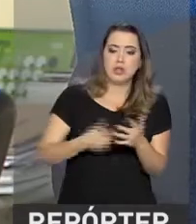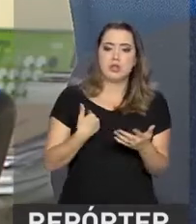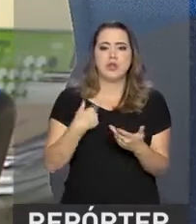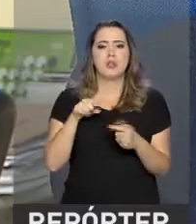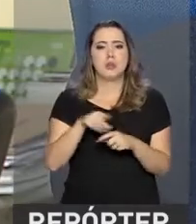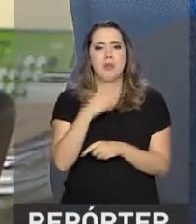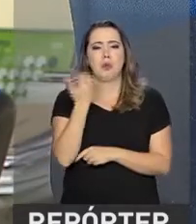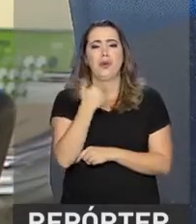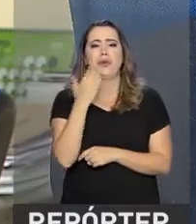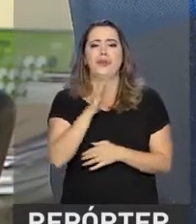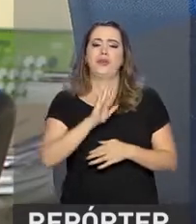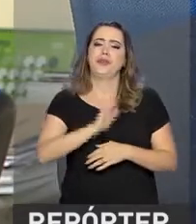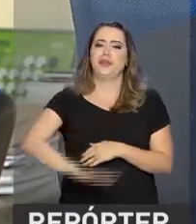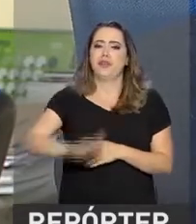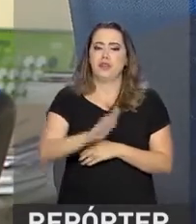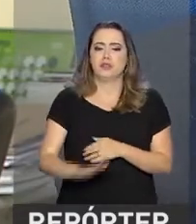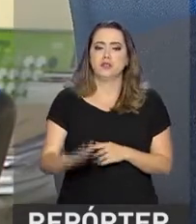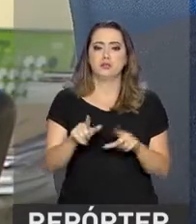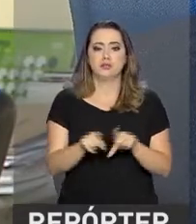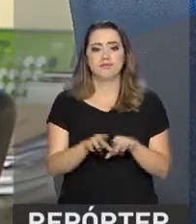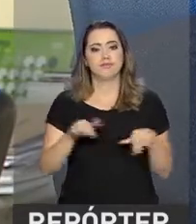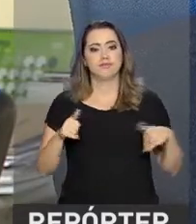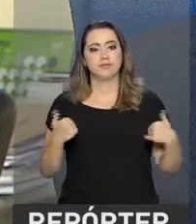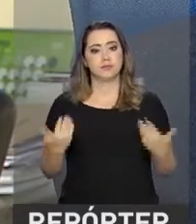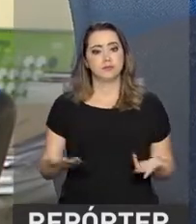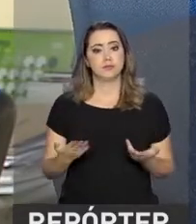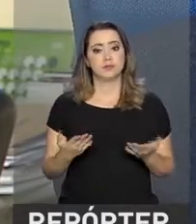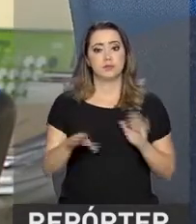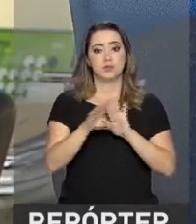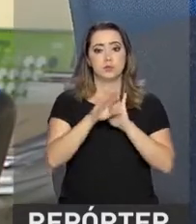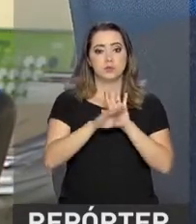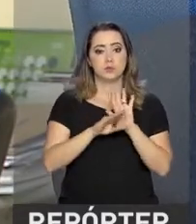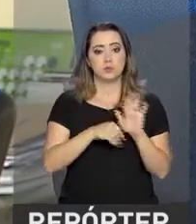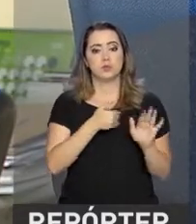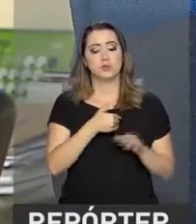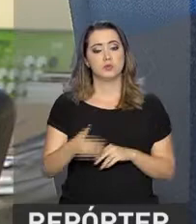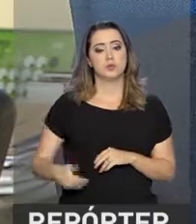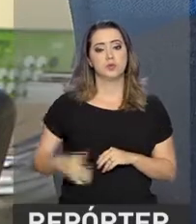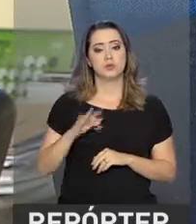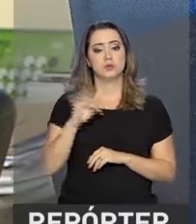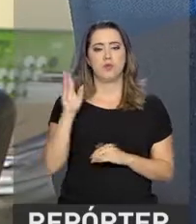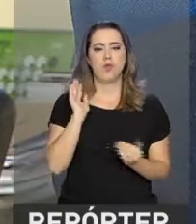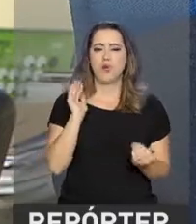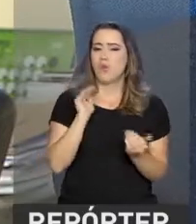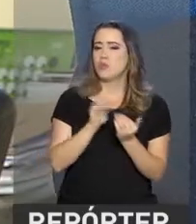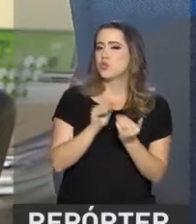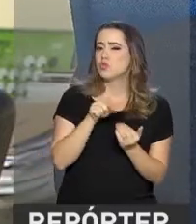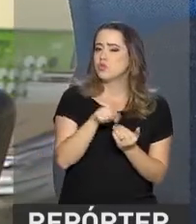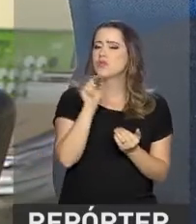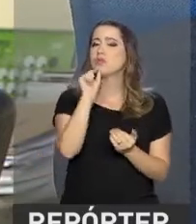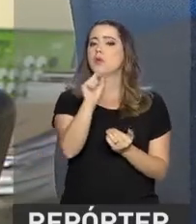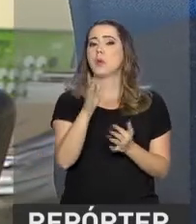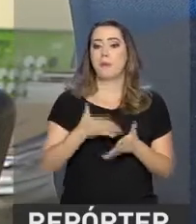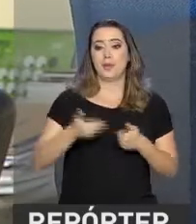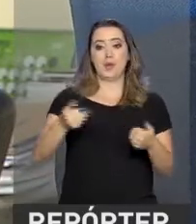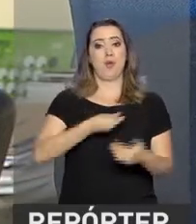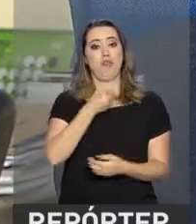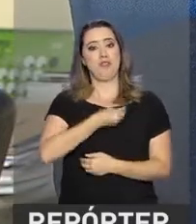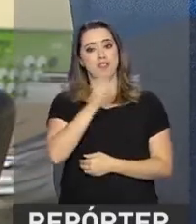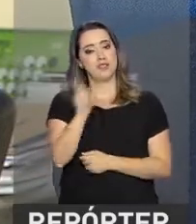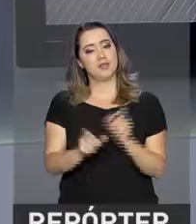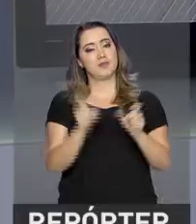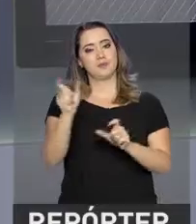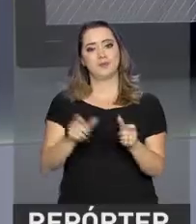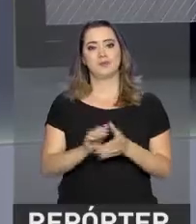de mortalidade infantil muito alto. Então, um programa do governo federal que visa levar uma melhor qualidade de vida para essa